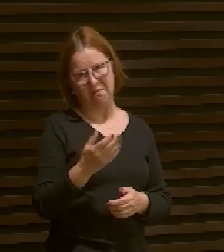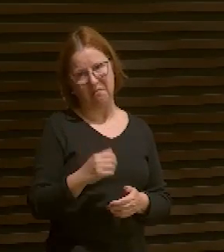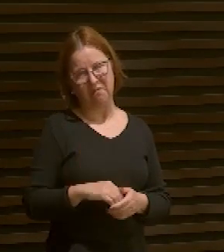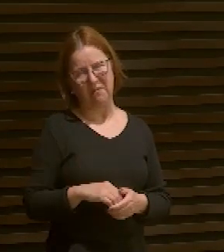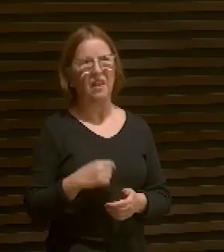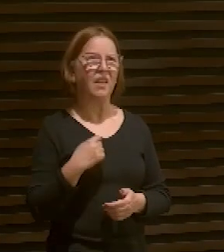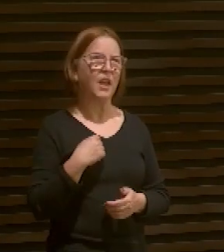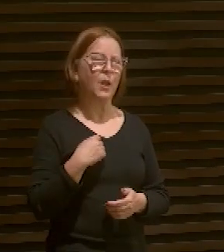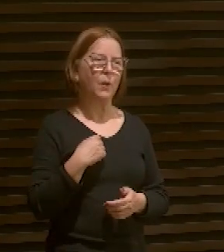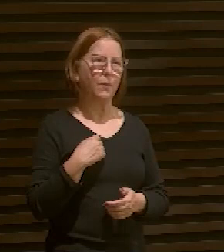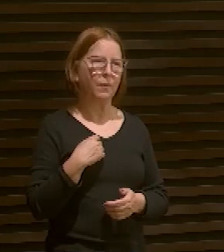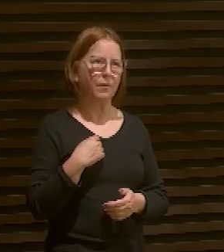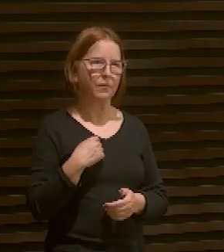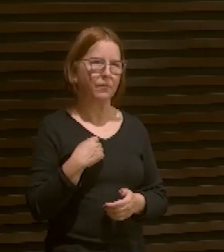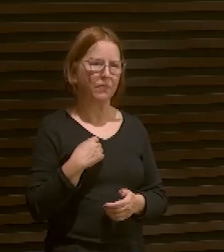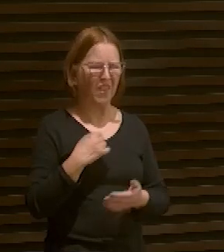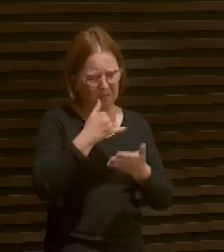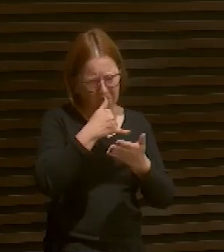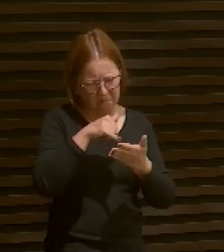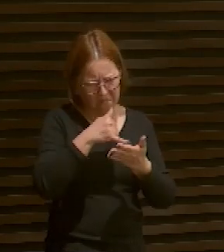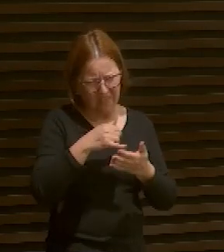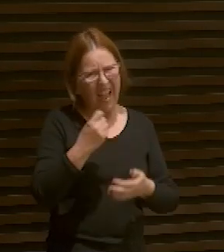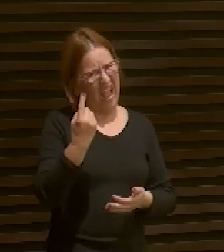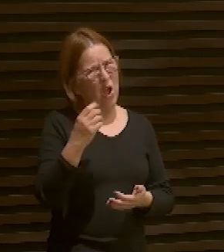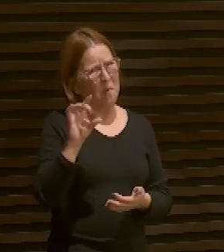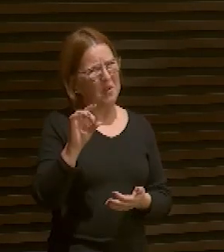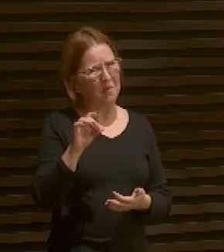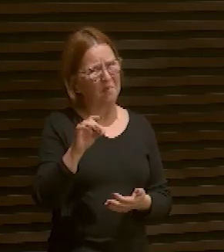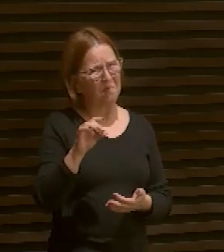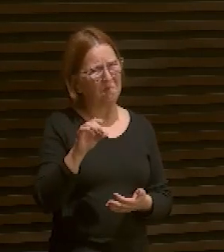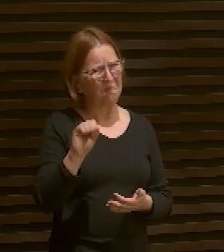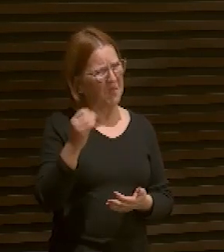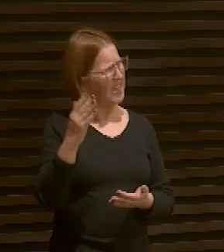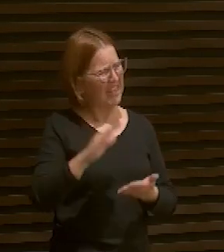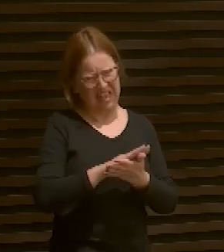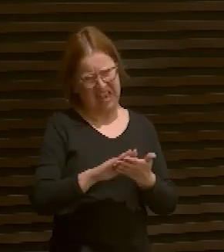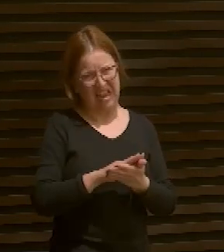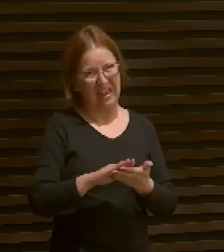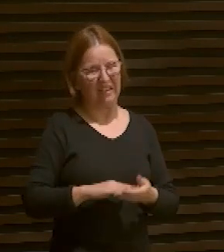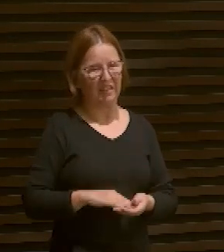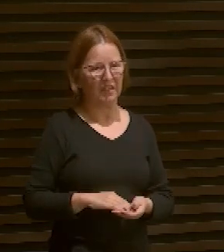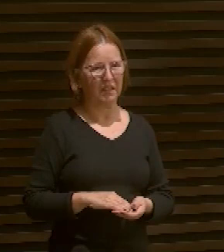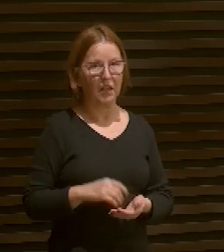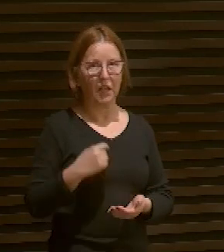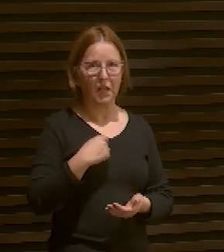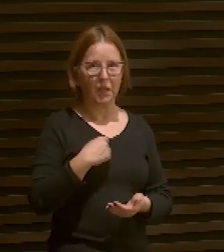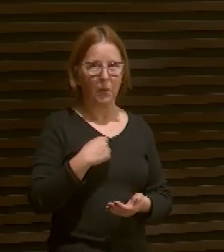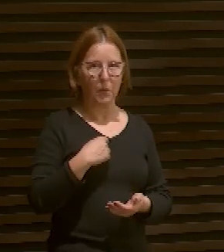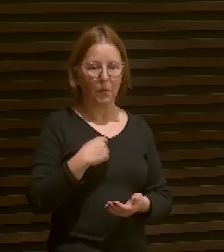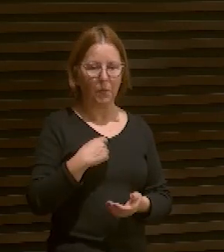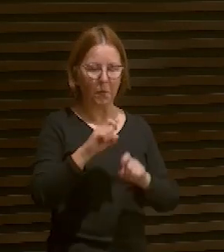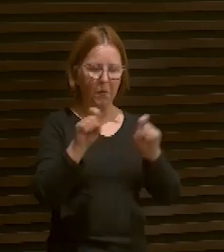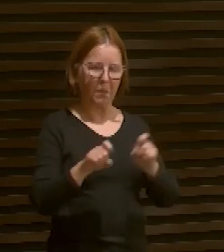Eu vou cheirar uma carreirinha aqui, mas é uma só. Não vai acontecer nada. Eu vou ligar meu